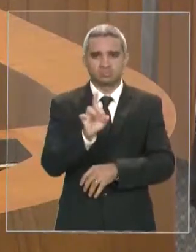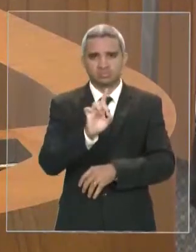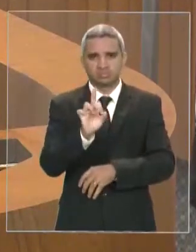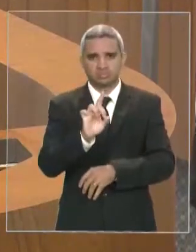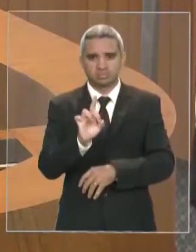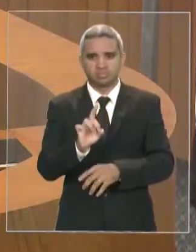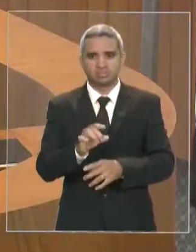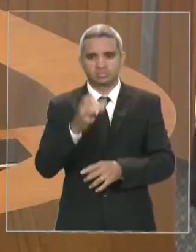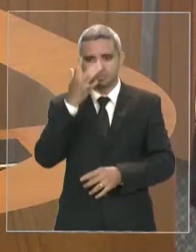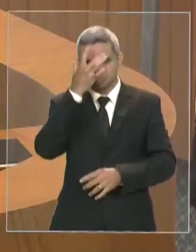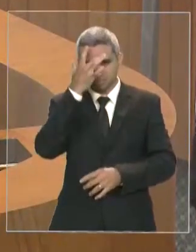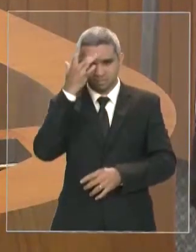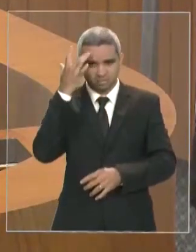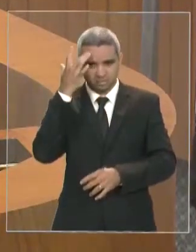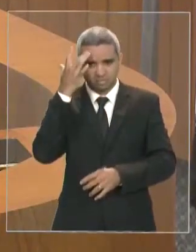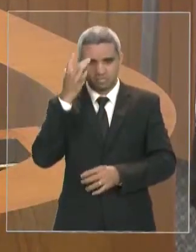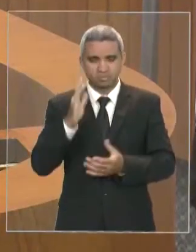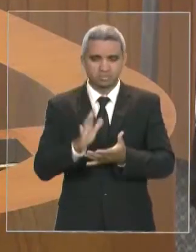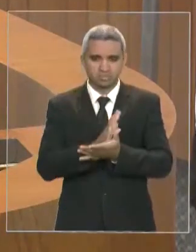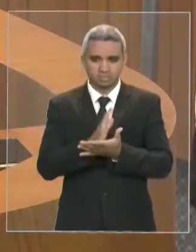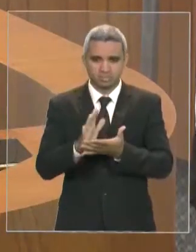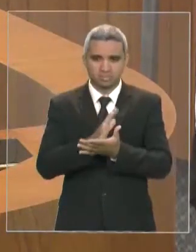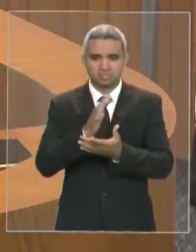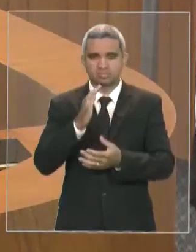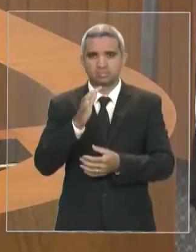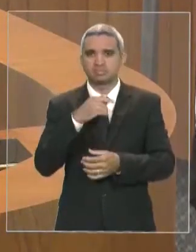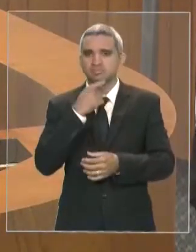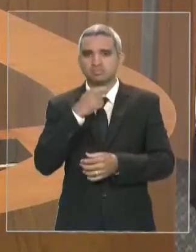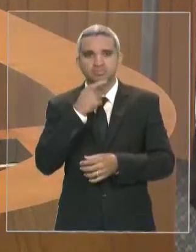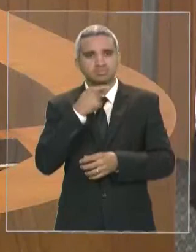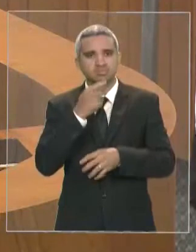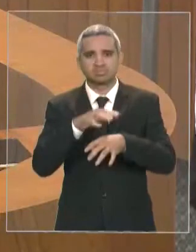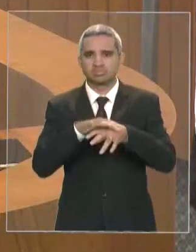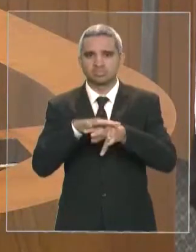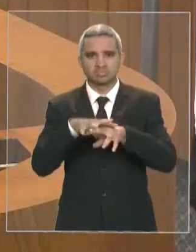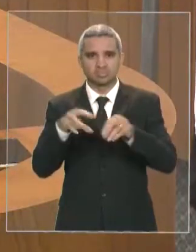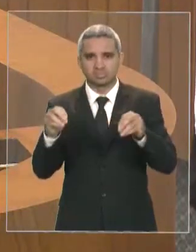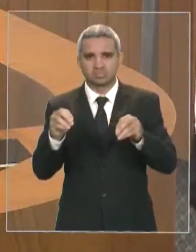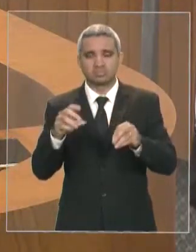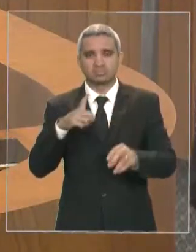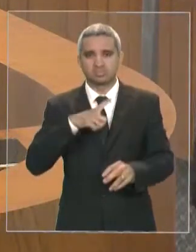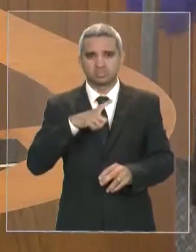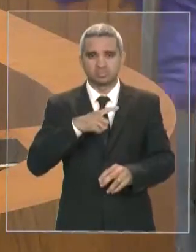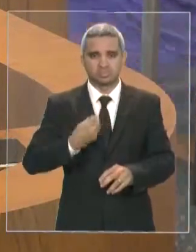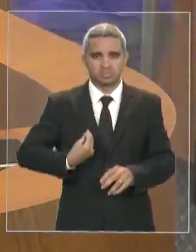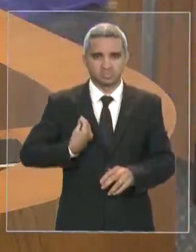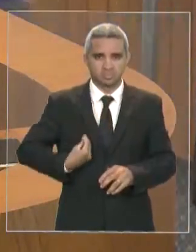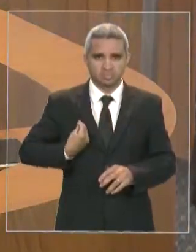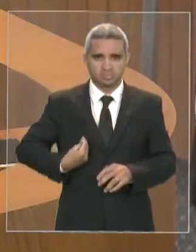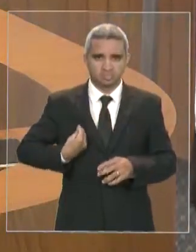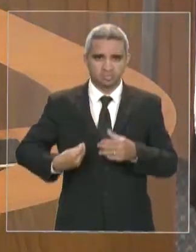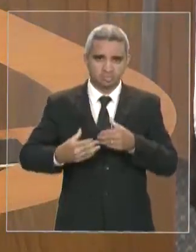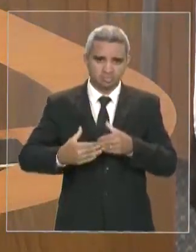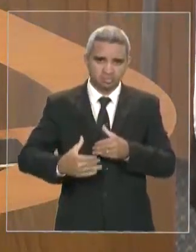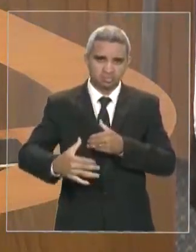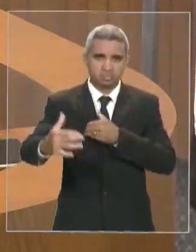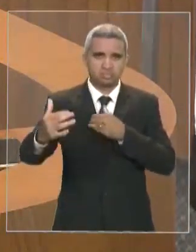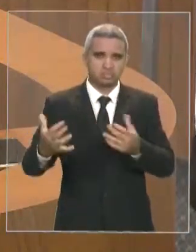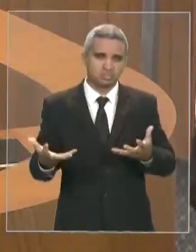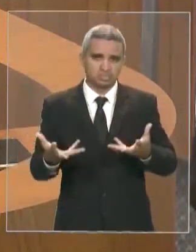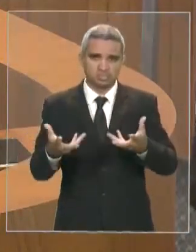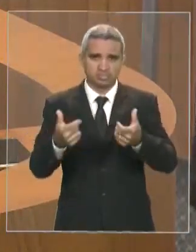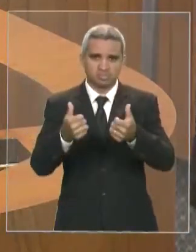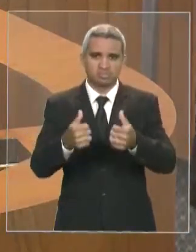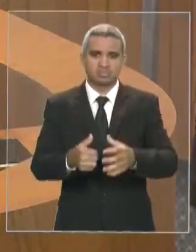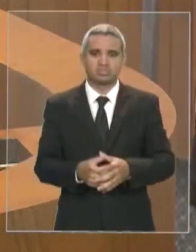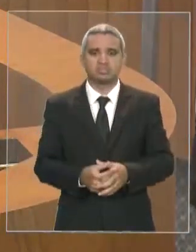de pacientes que não tenham mais a possibilidade de curar, ter o restante da vida com qualidade, que possa optar por